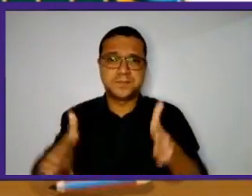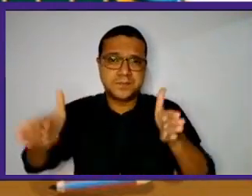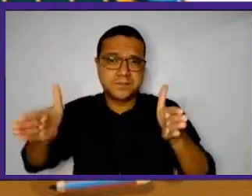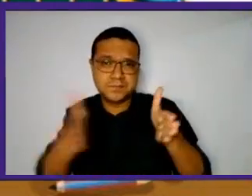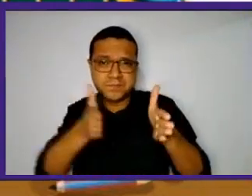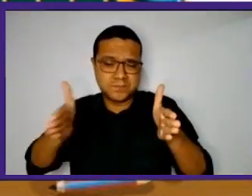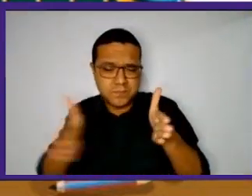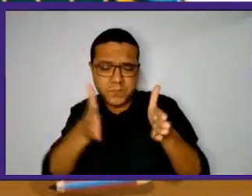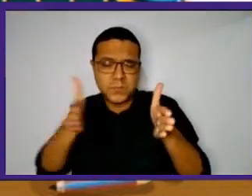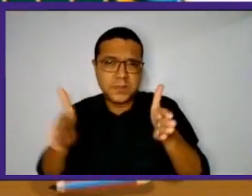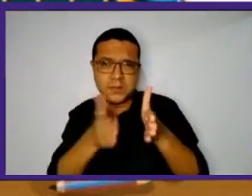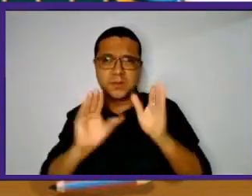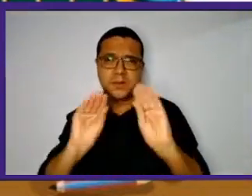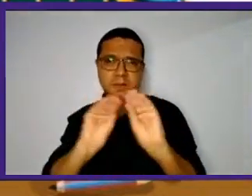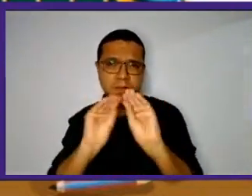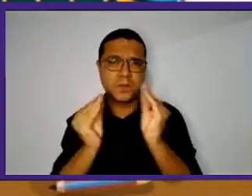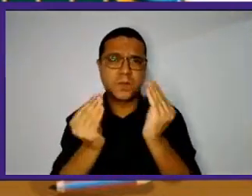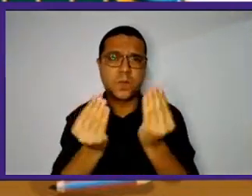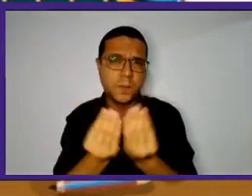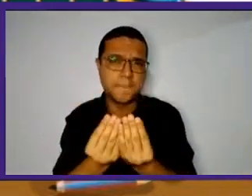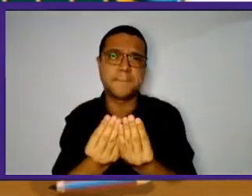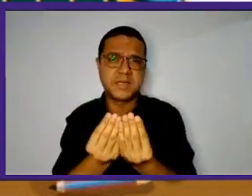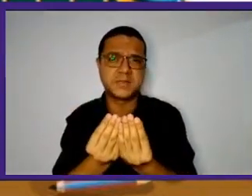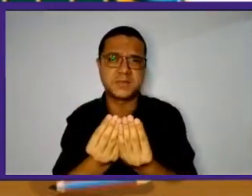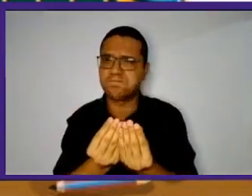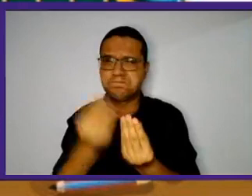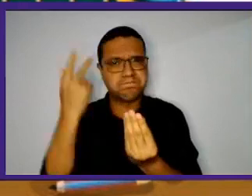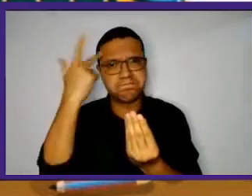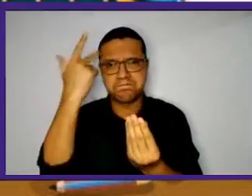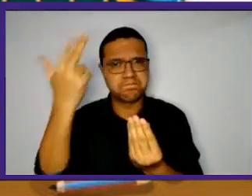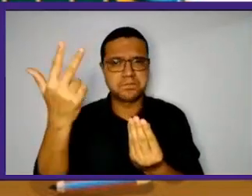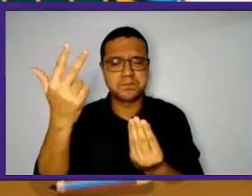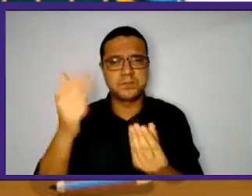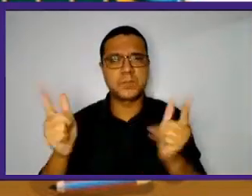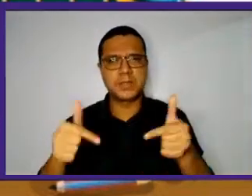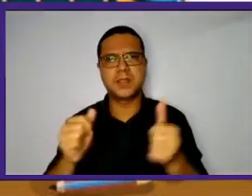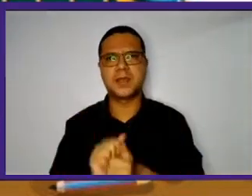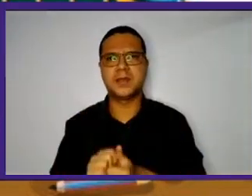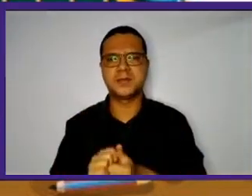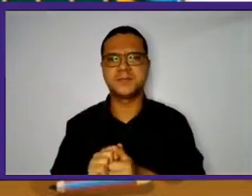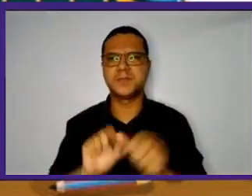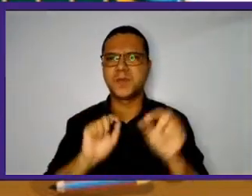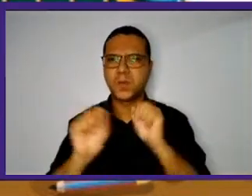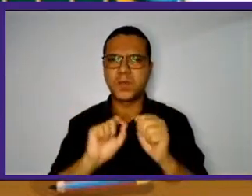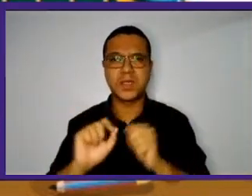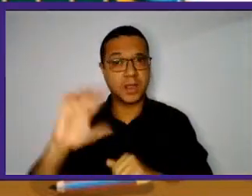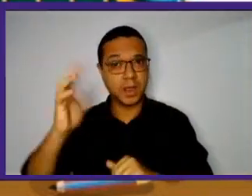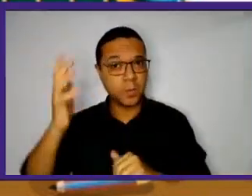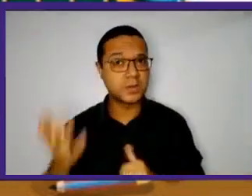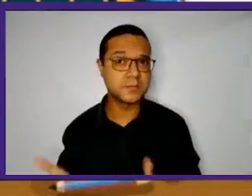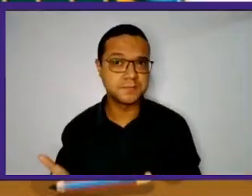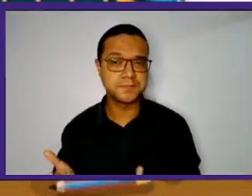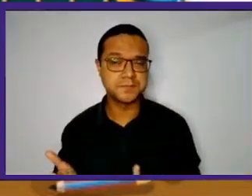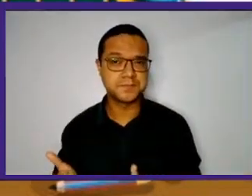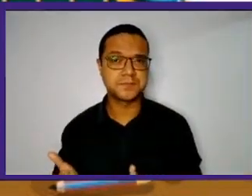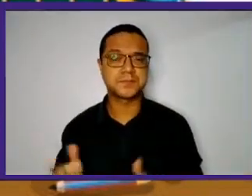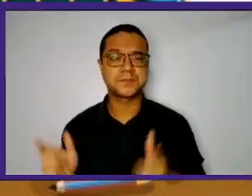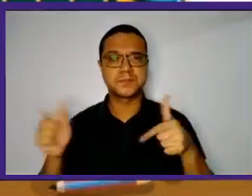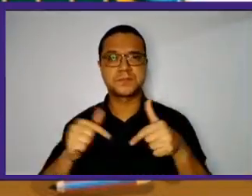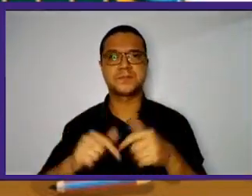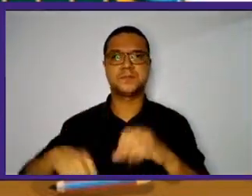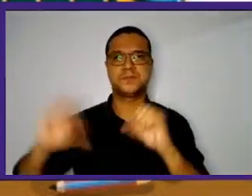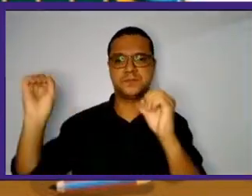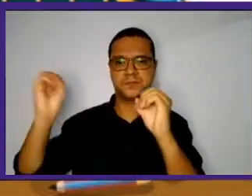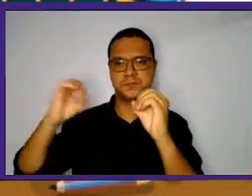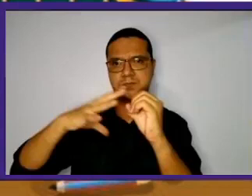produz substâncias que não eram naturais. E aí esse efeito estufa, o que foi que aconteceu? Se eu